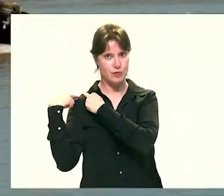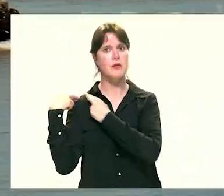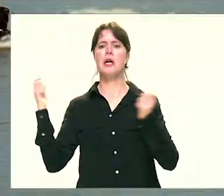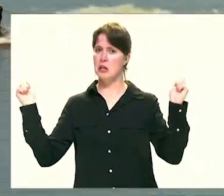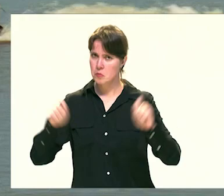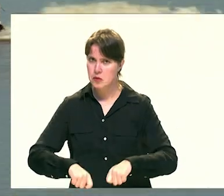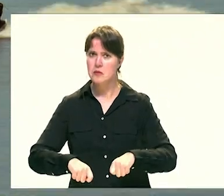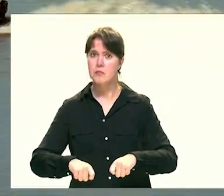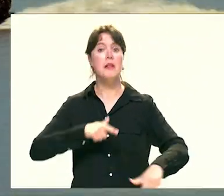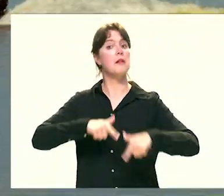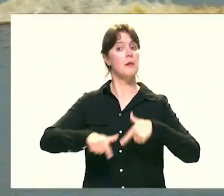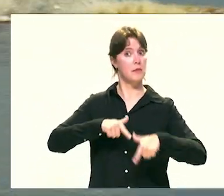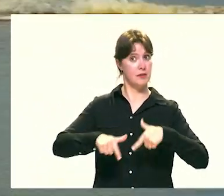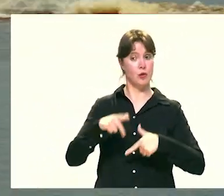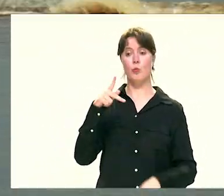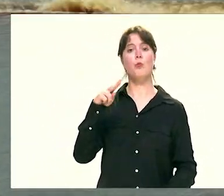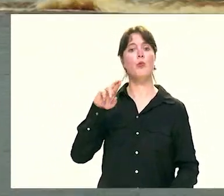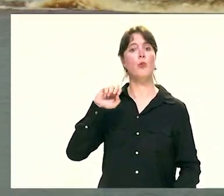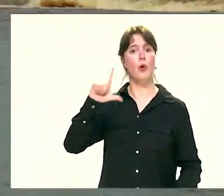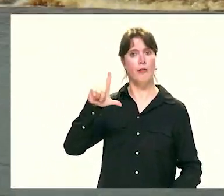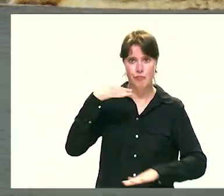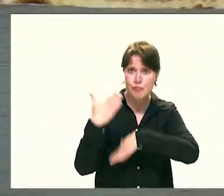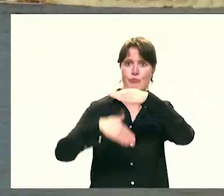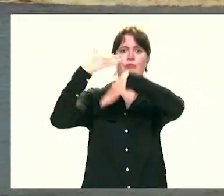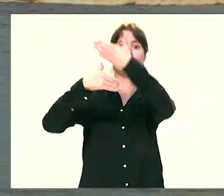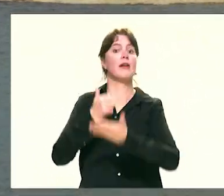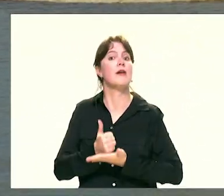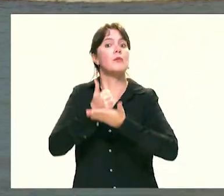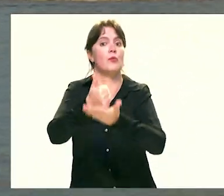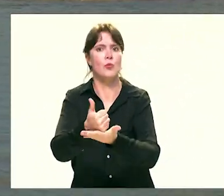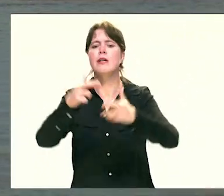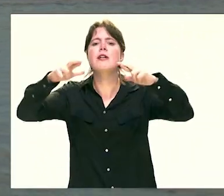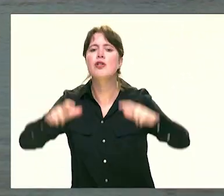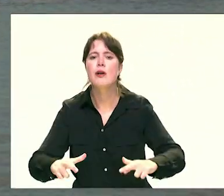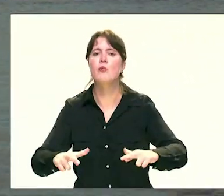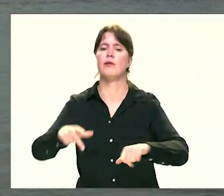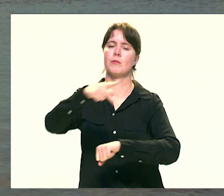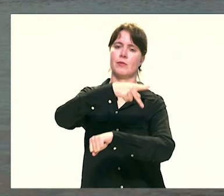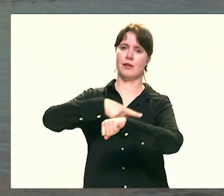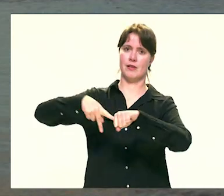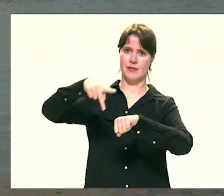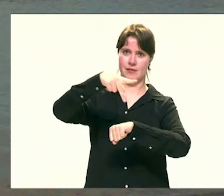capacitados a atuarem em prol do desenvolvimento sustentável da região e do país.